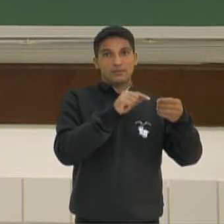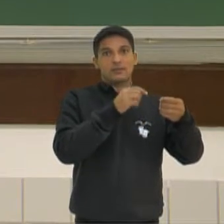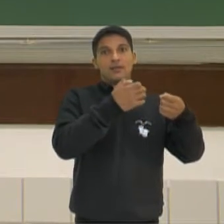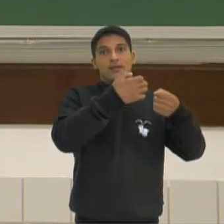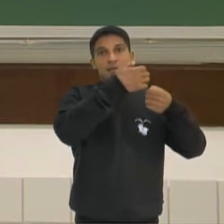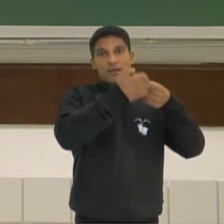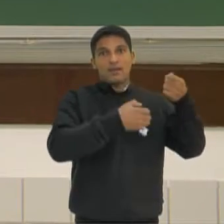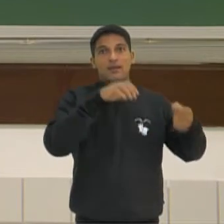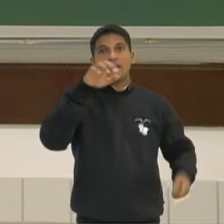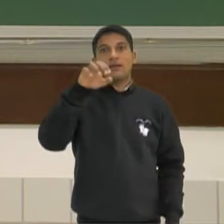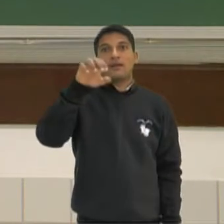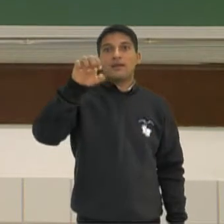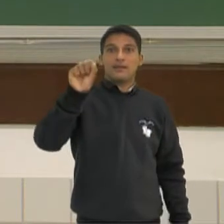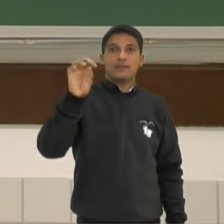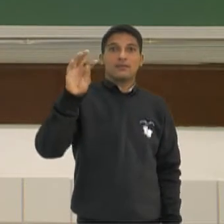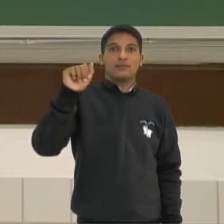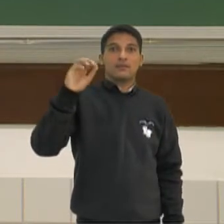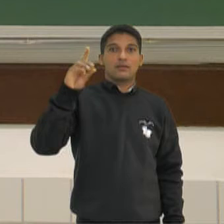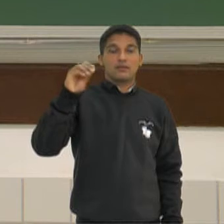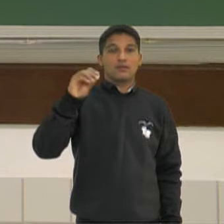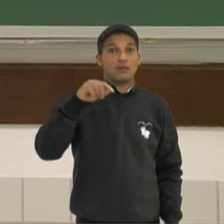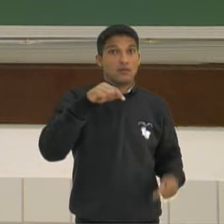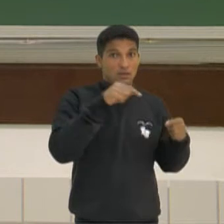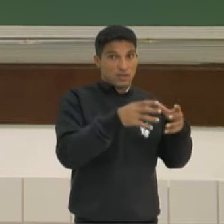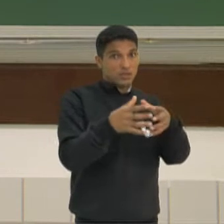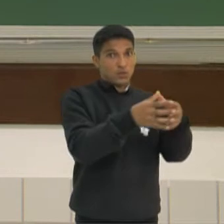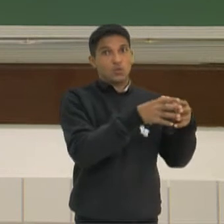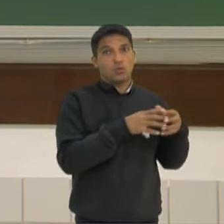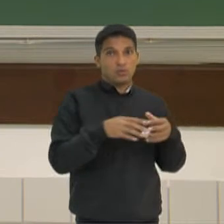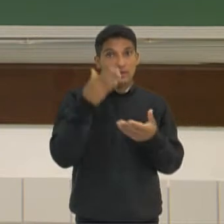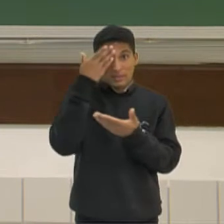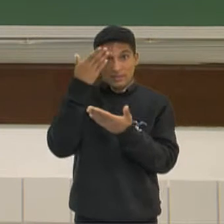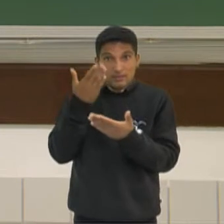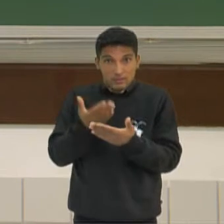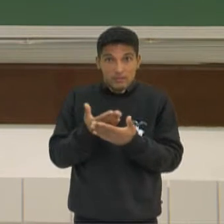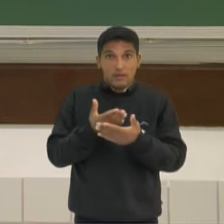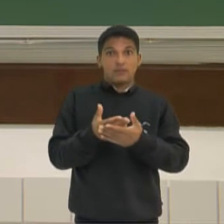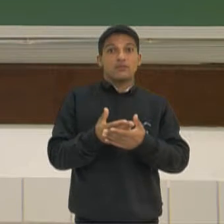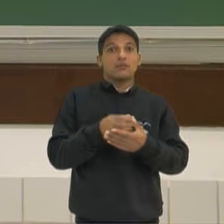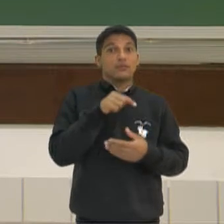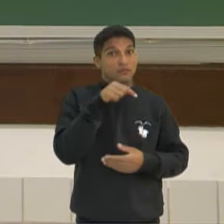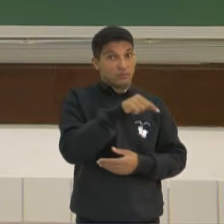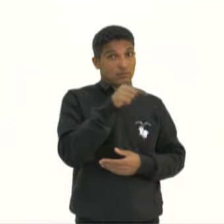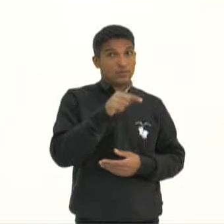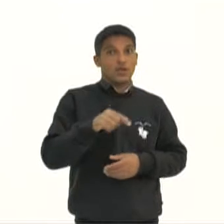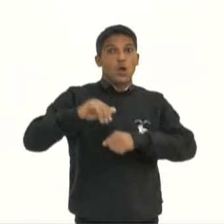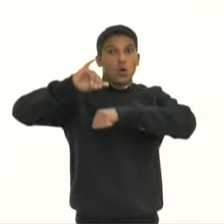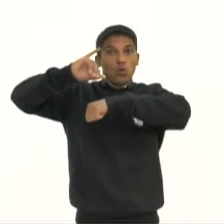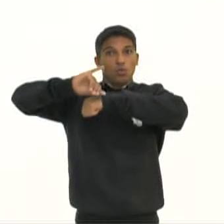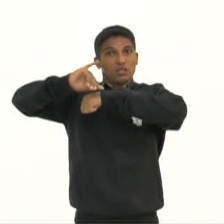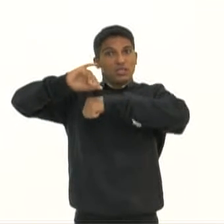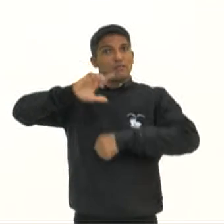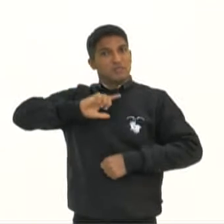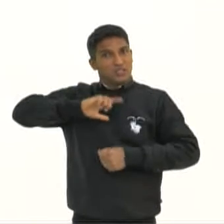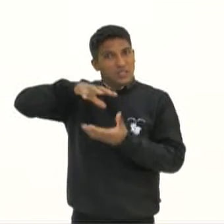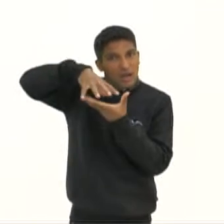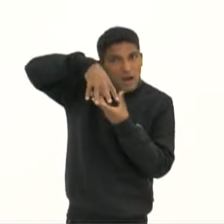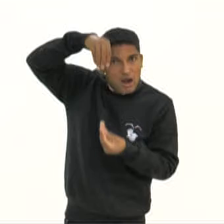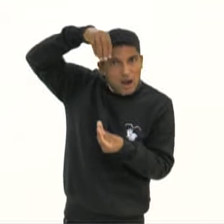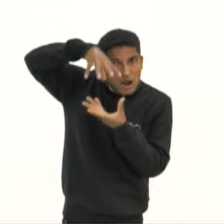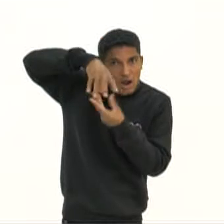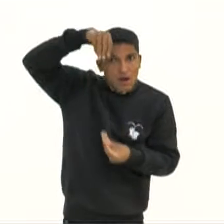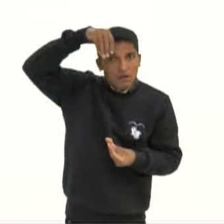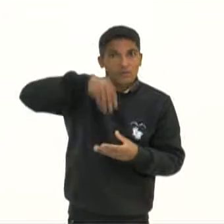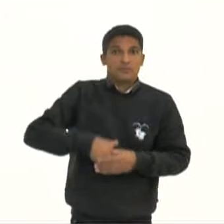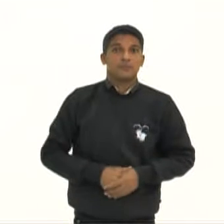que objetos tinham alma. A seguir a gente viu como é que vai se difundir, como é que vai